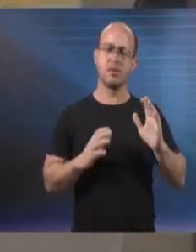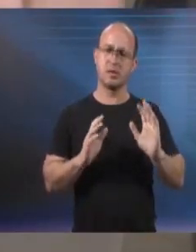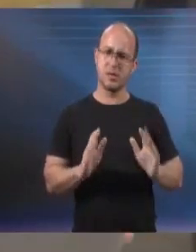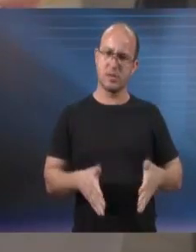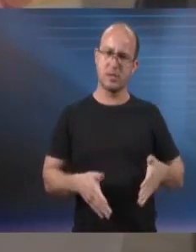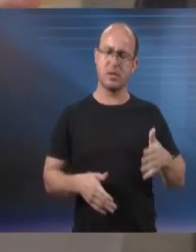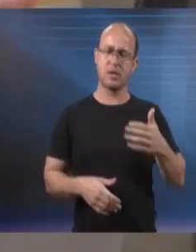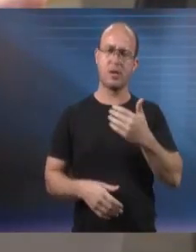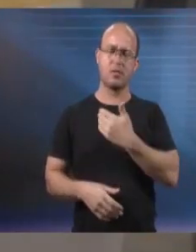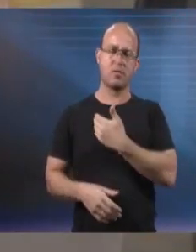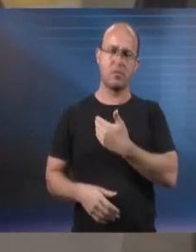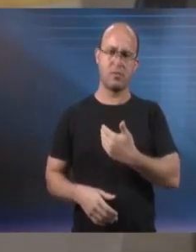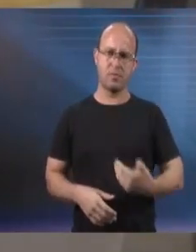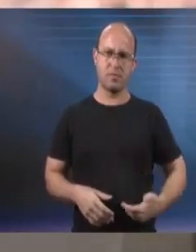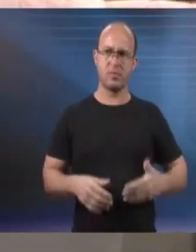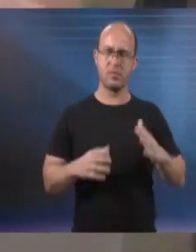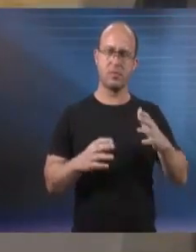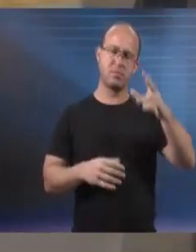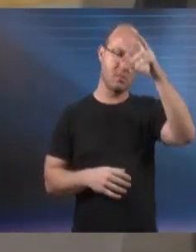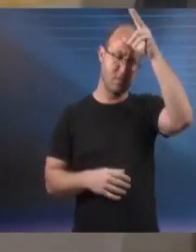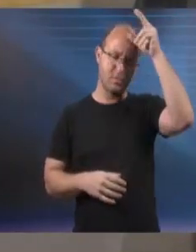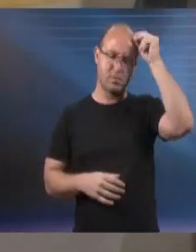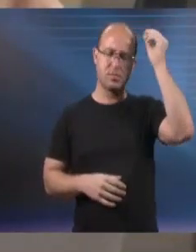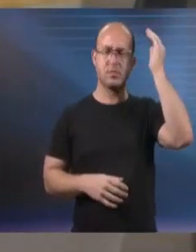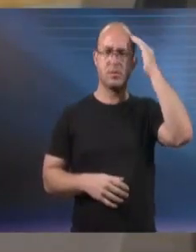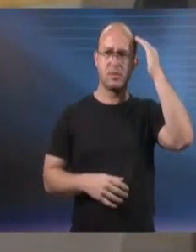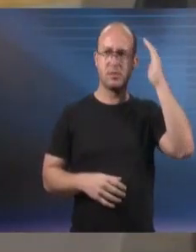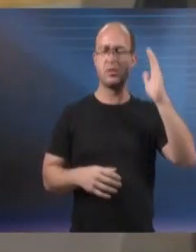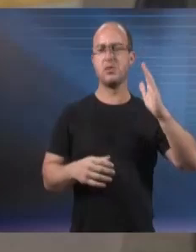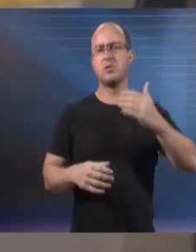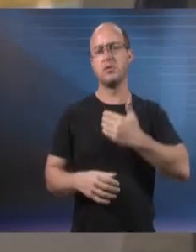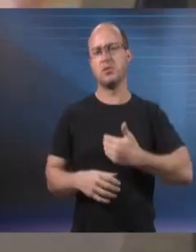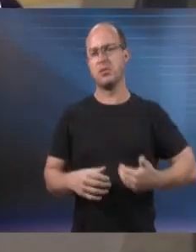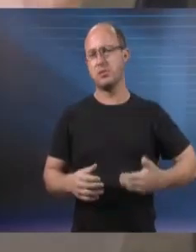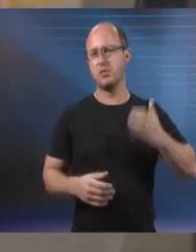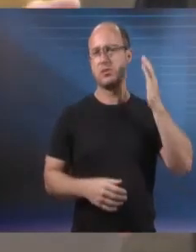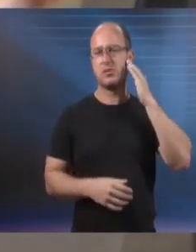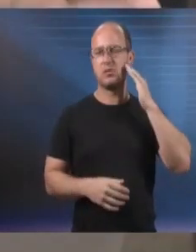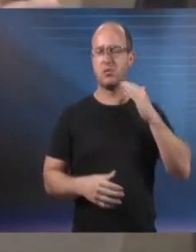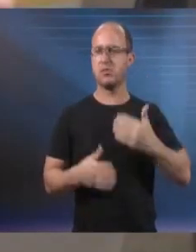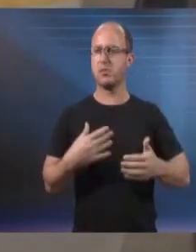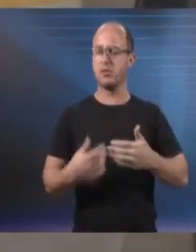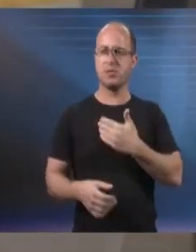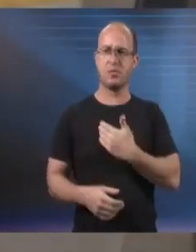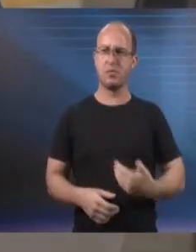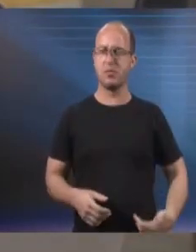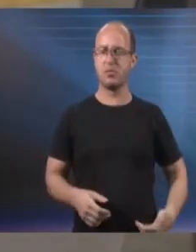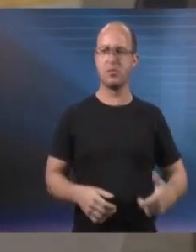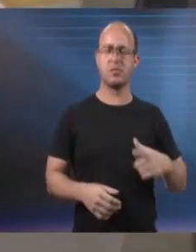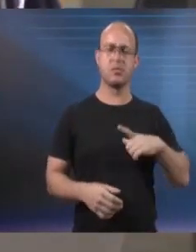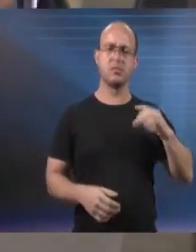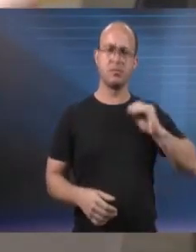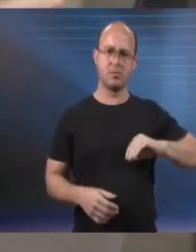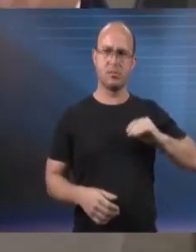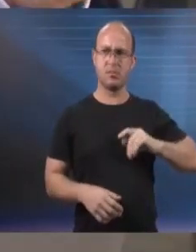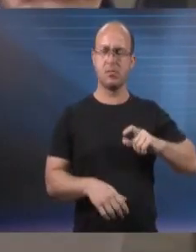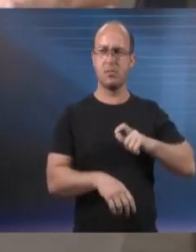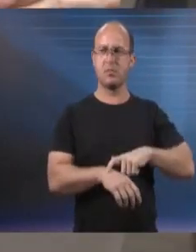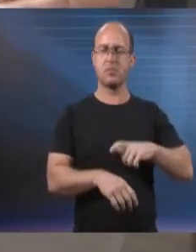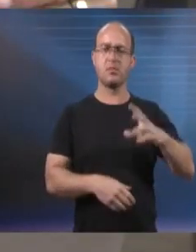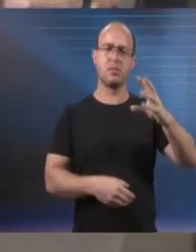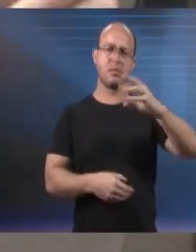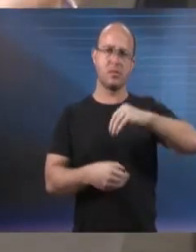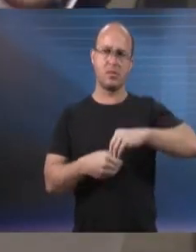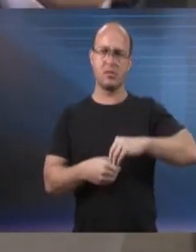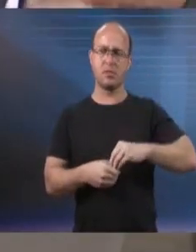governou sabe disso, quem já foi prefeito sabe disso, quem já governou sabe disso, qualquer governo concede reajuste mediante as